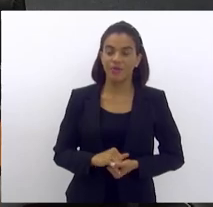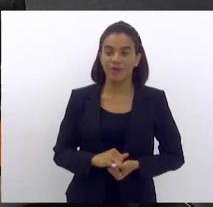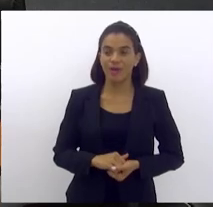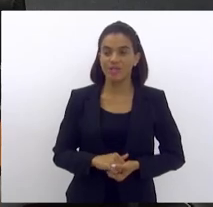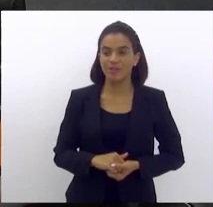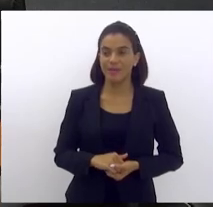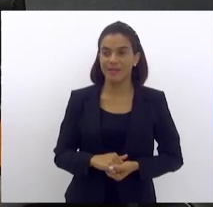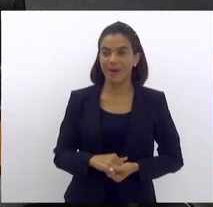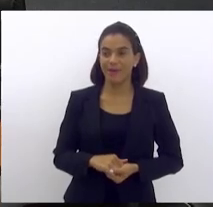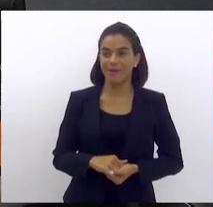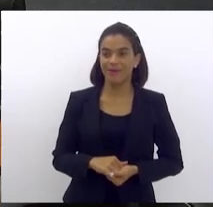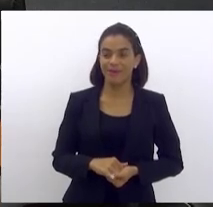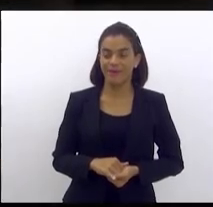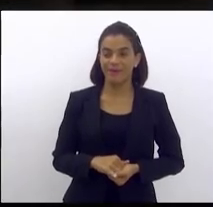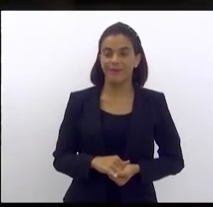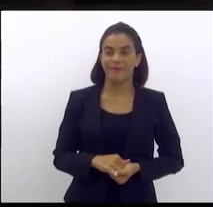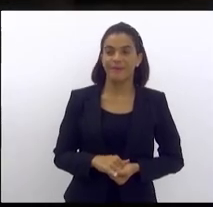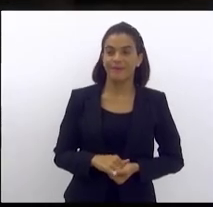minutos